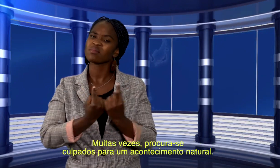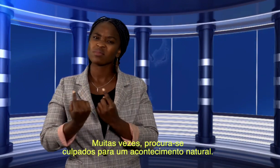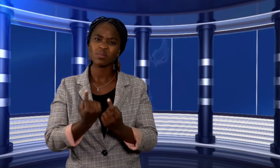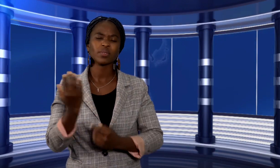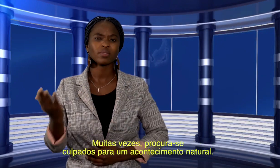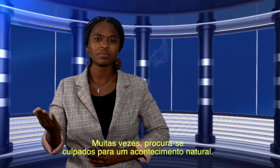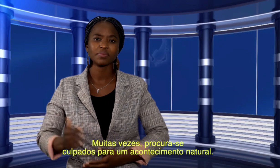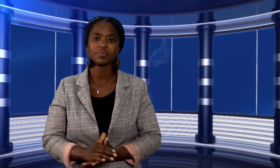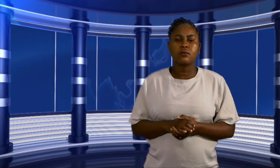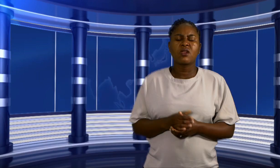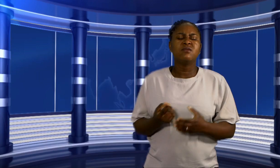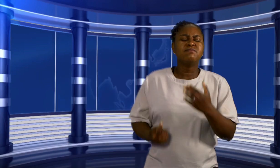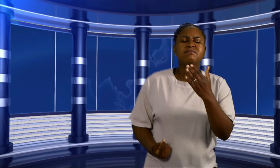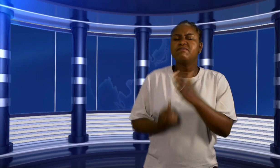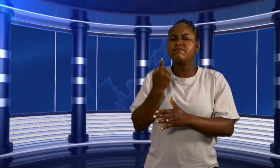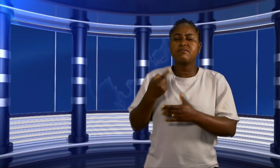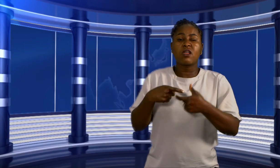culpados por um acontecimento natural.